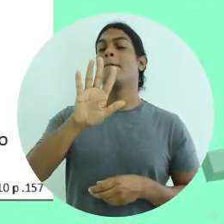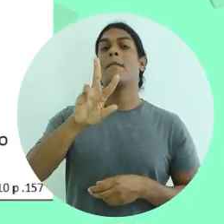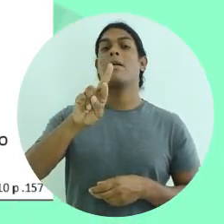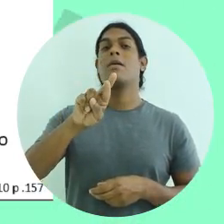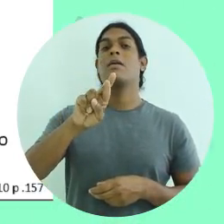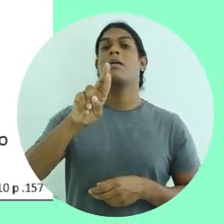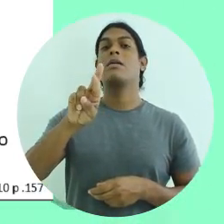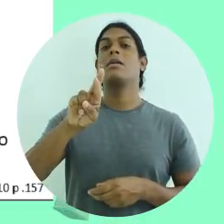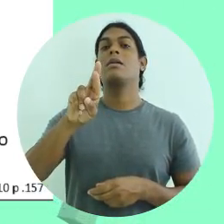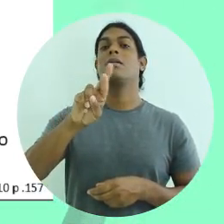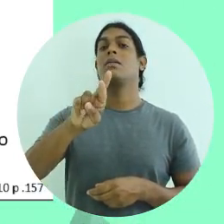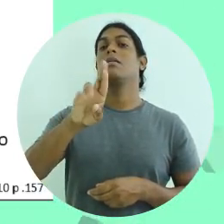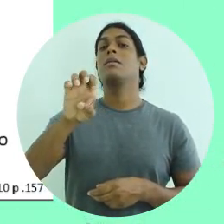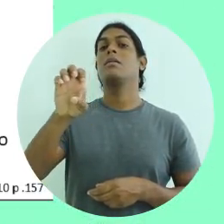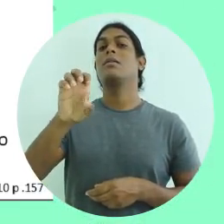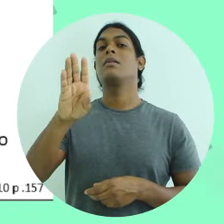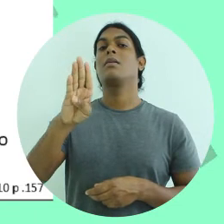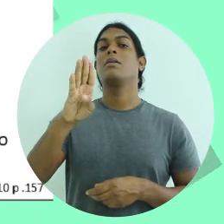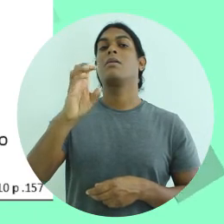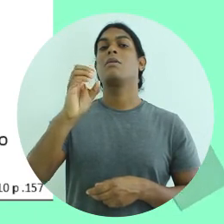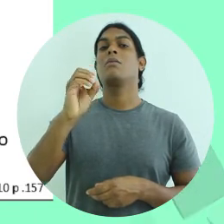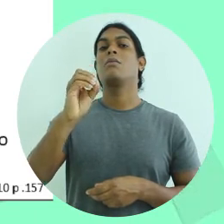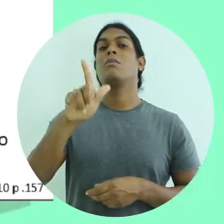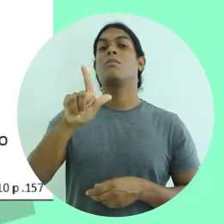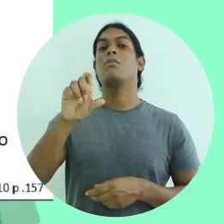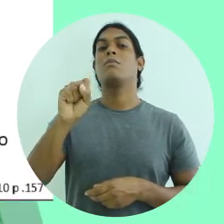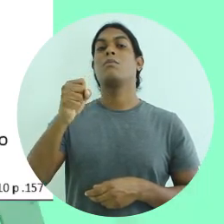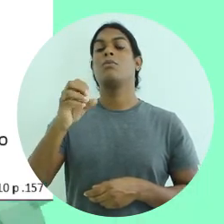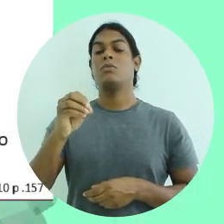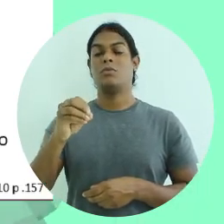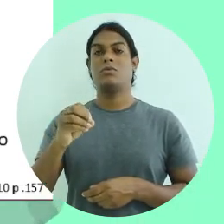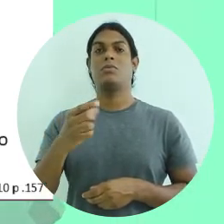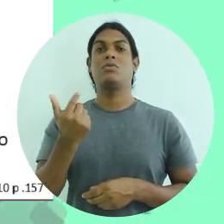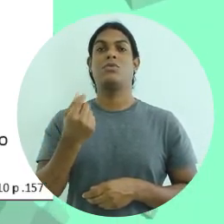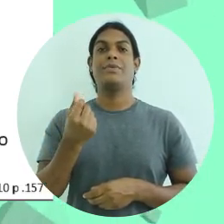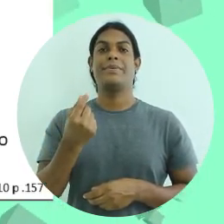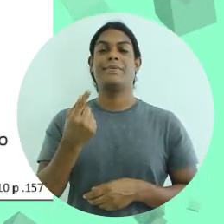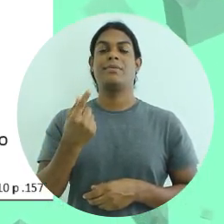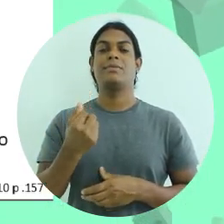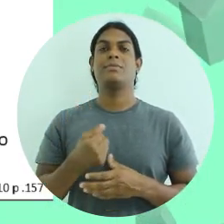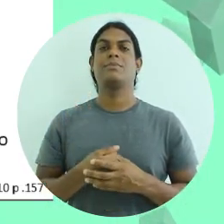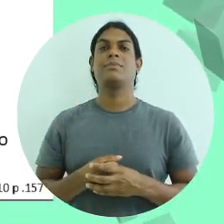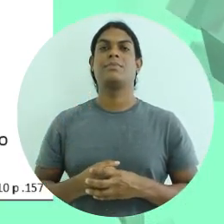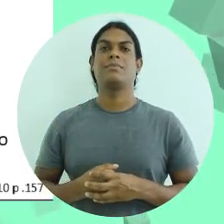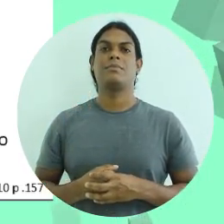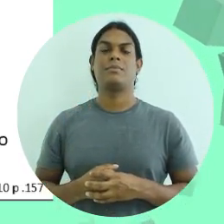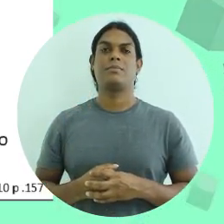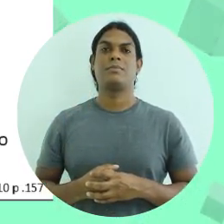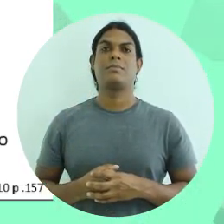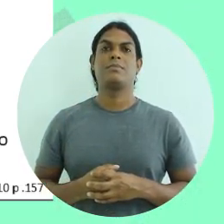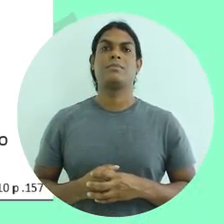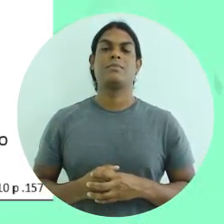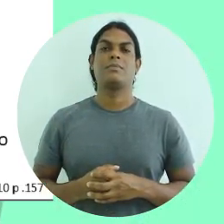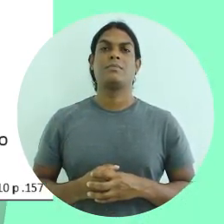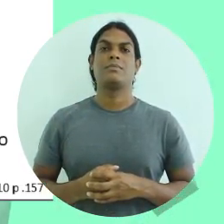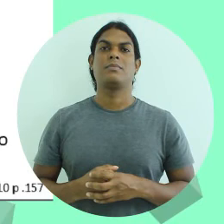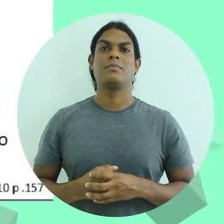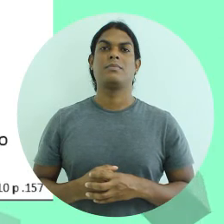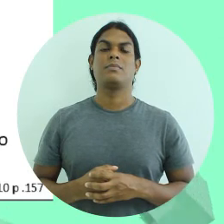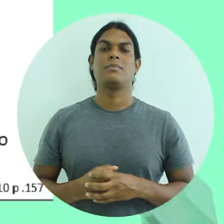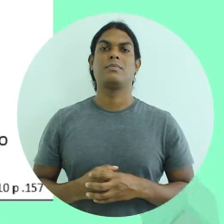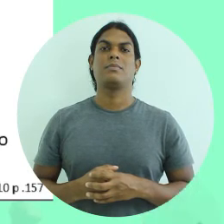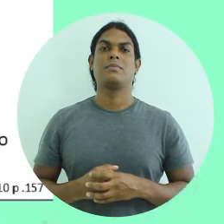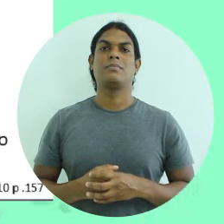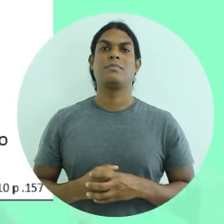né, ao mercado externo, onde o banco do exportador foi captar. Então, ele vai